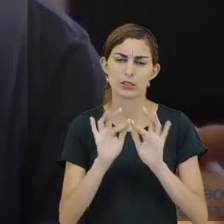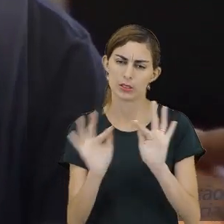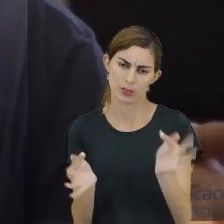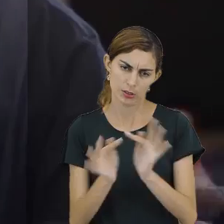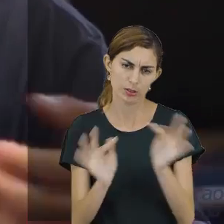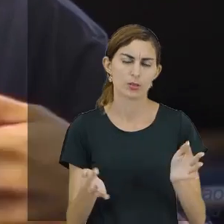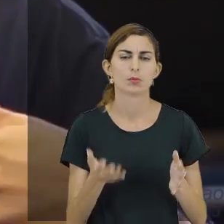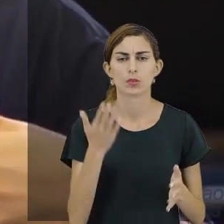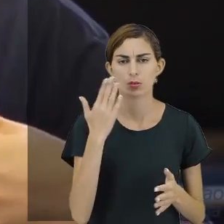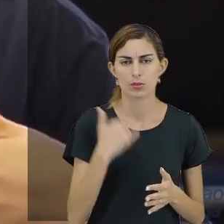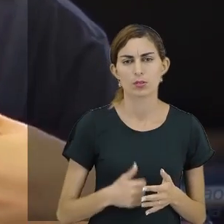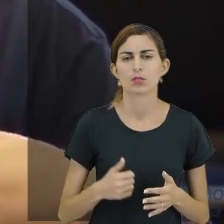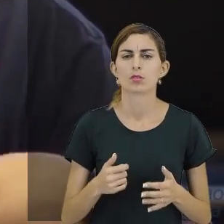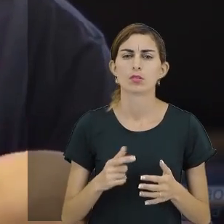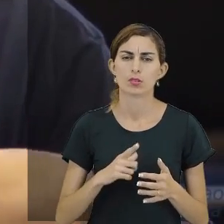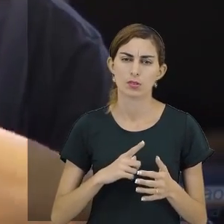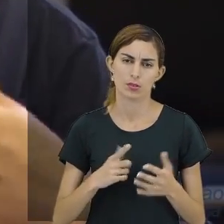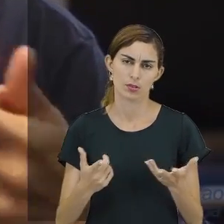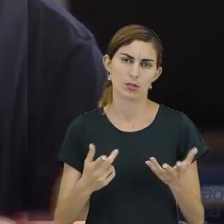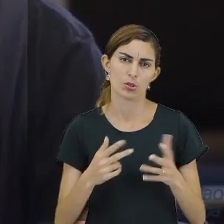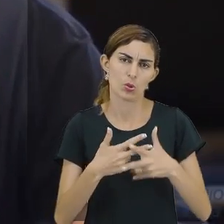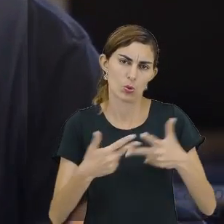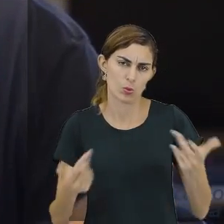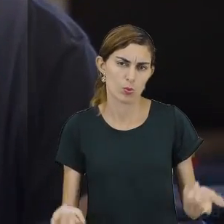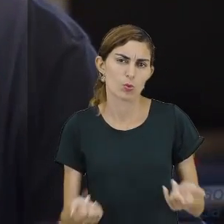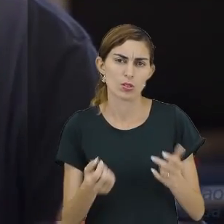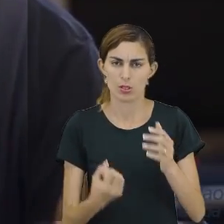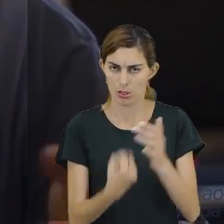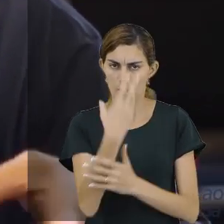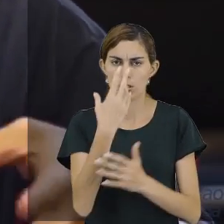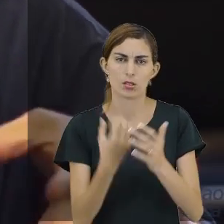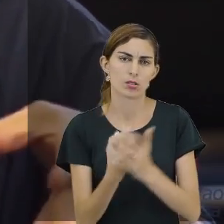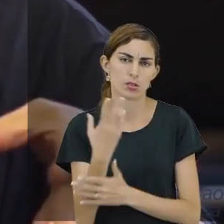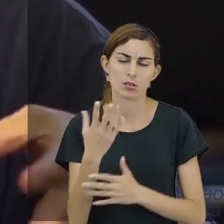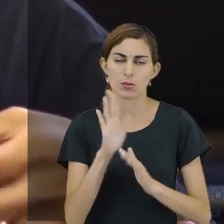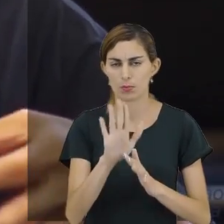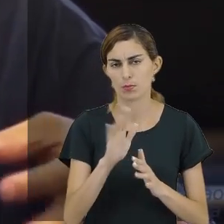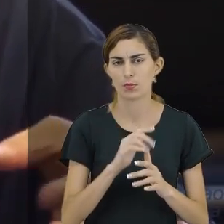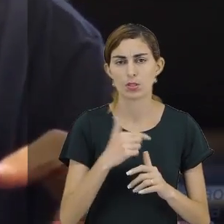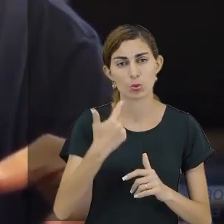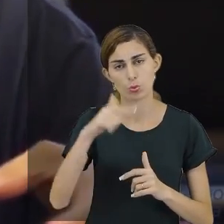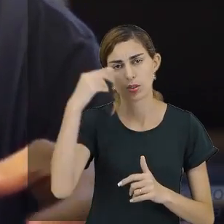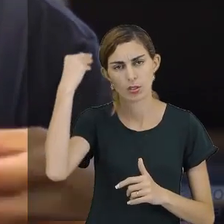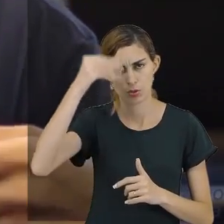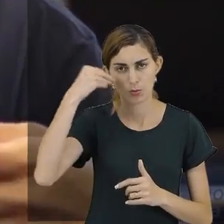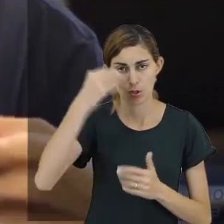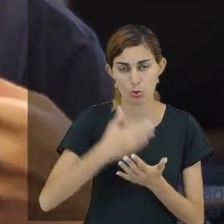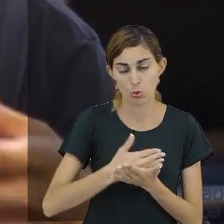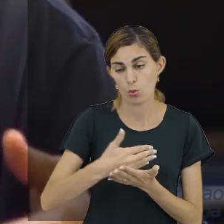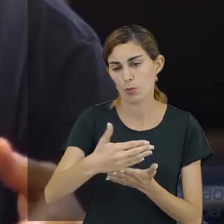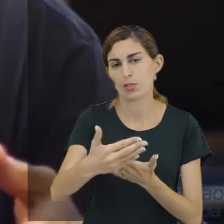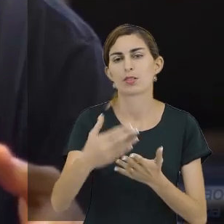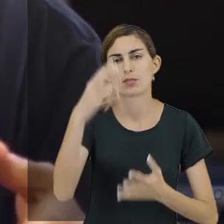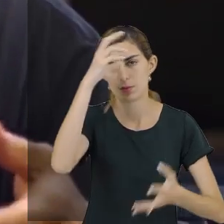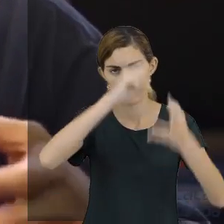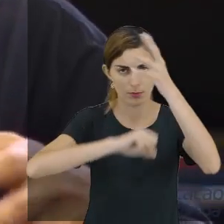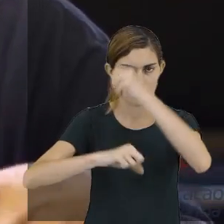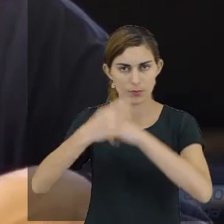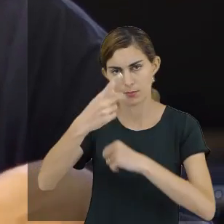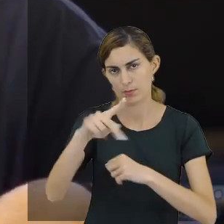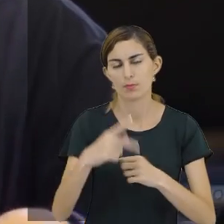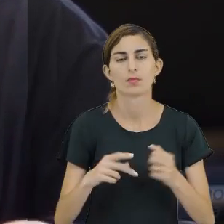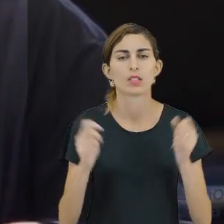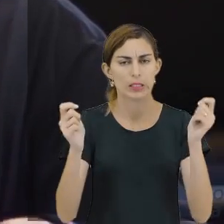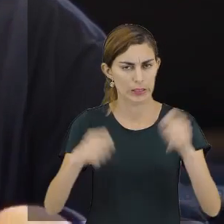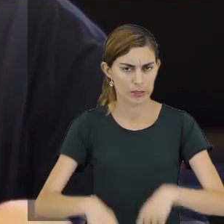pouco simples, eu sei, é algo pelo menos elementar em relação à criação, mas para quem não tem experiência, para quem está aprendendo, como é o seu